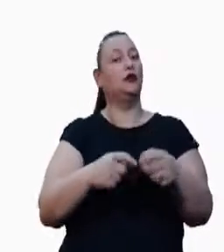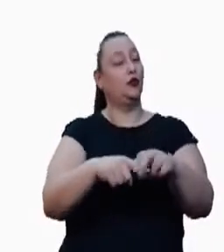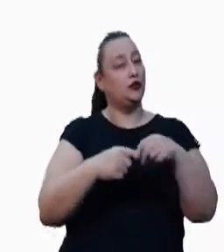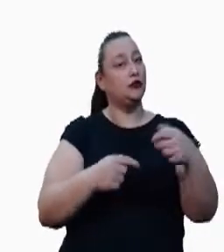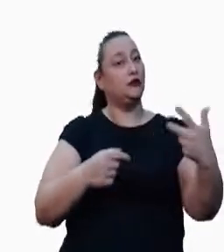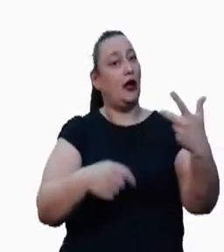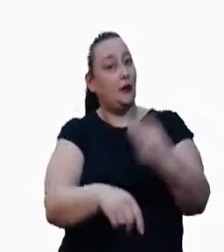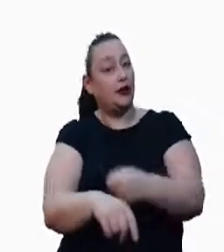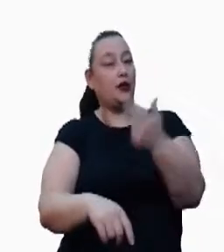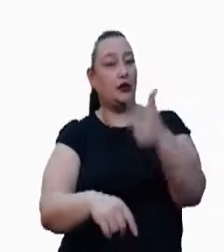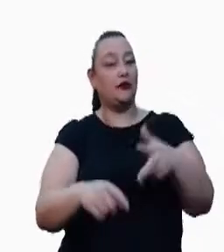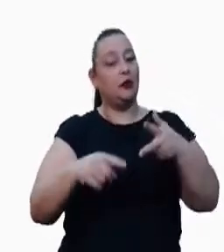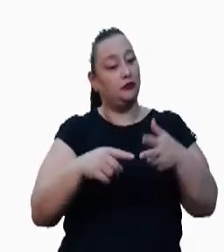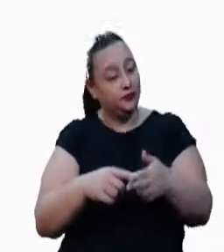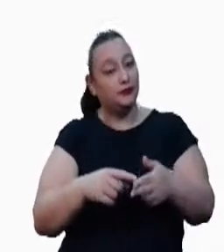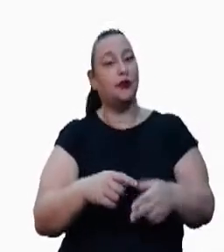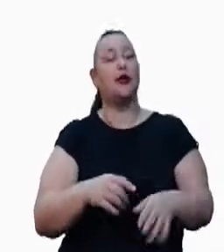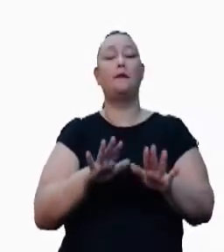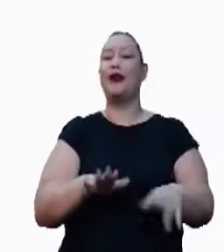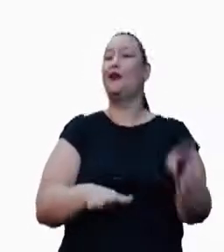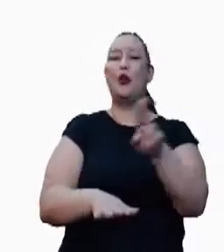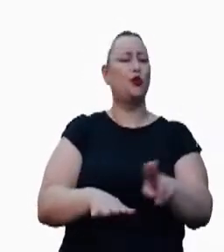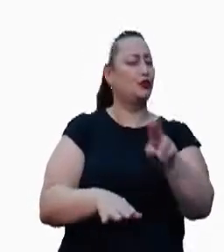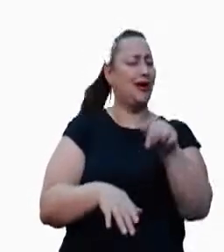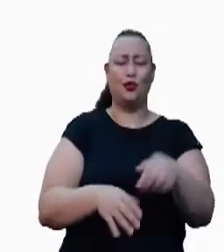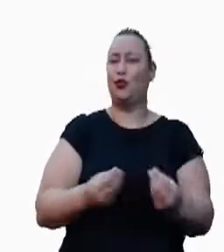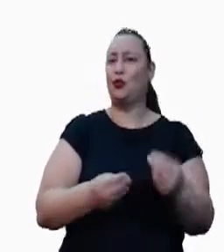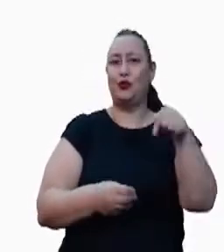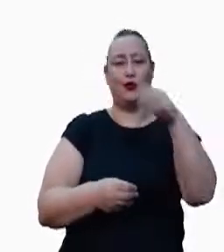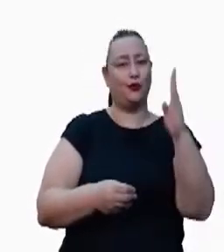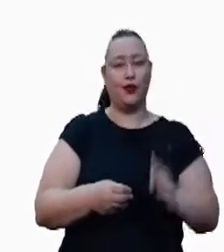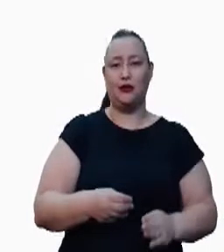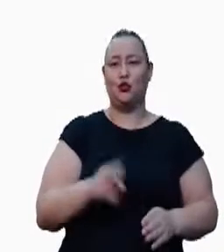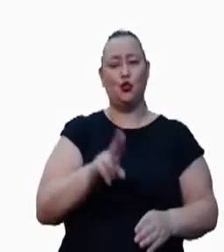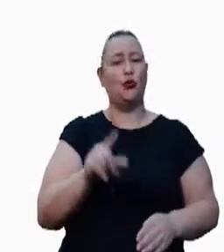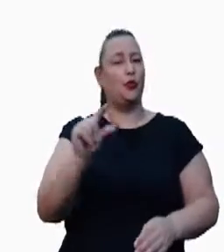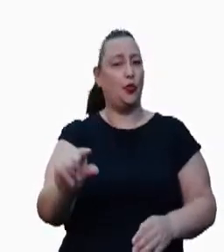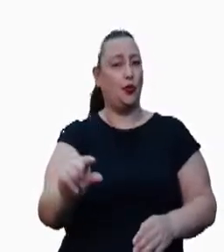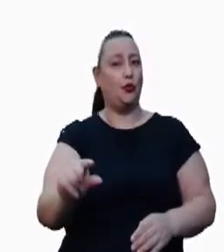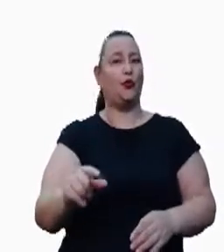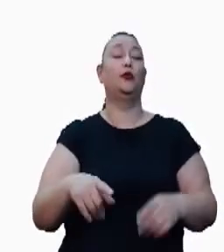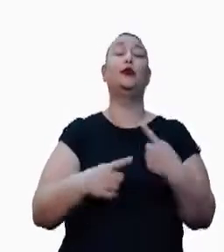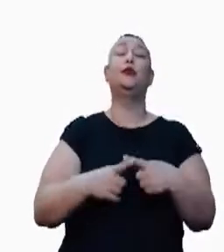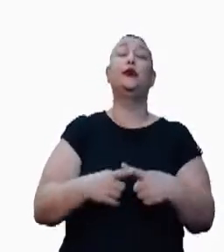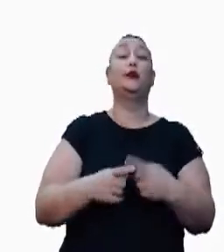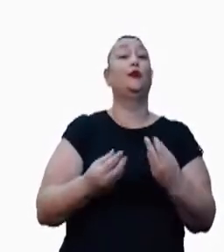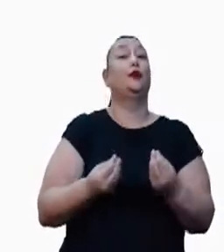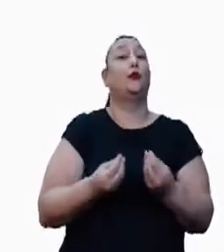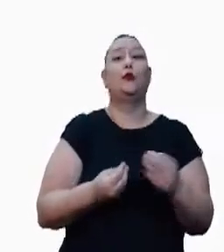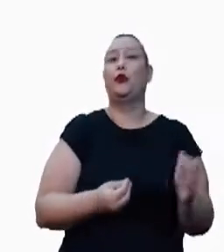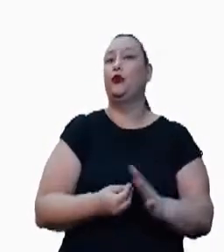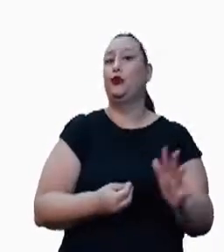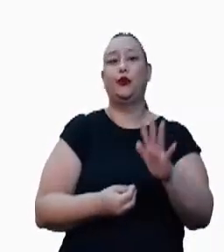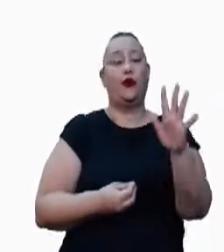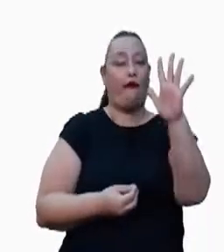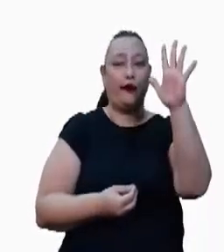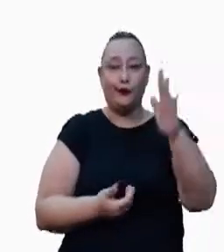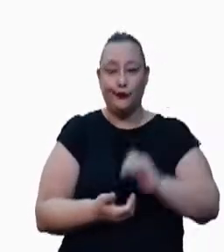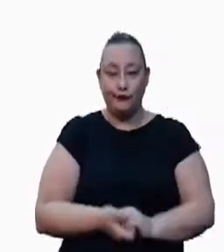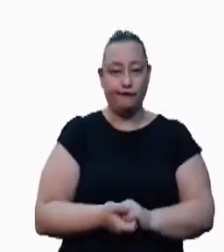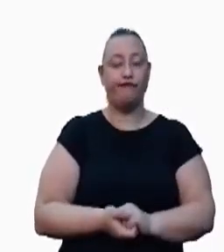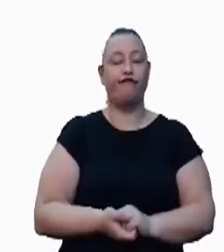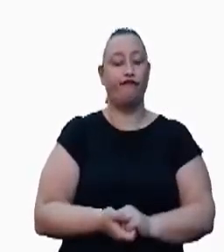Ela não é muito utilizada ainda no país e um dos principais fatores é o alto custo. É um medicamento